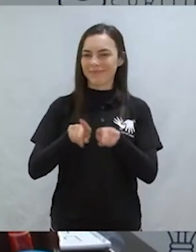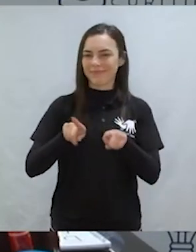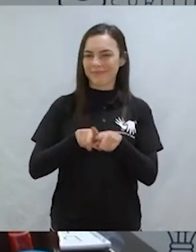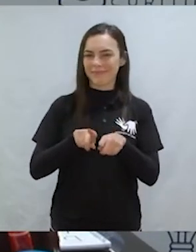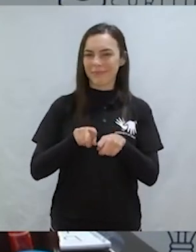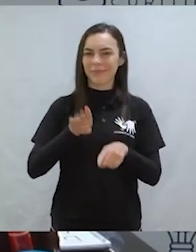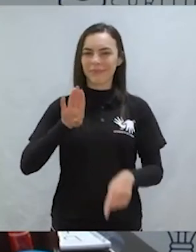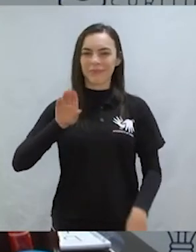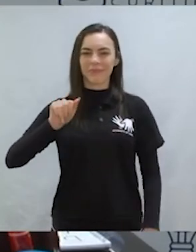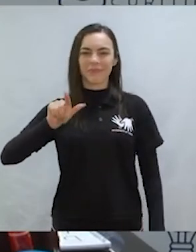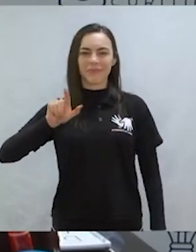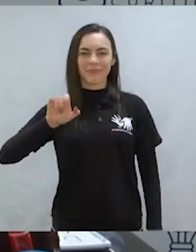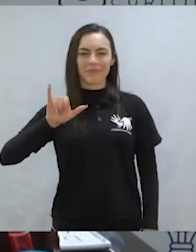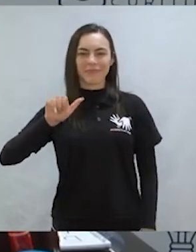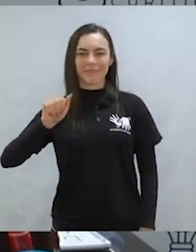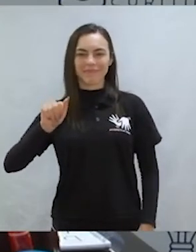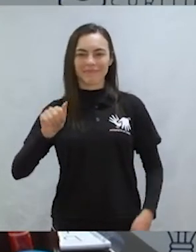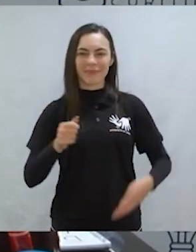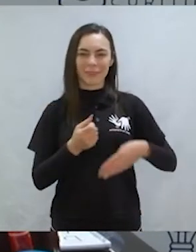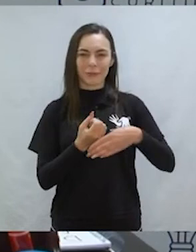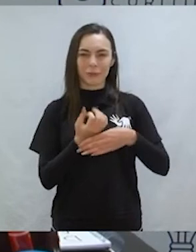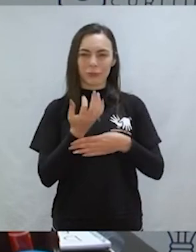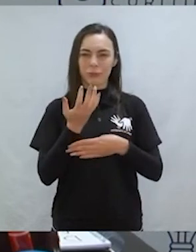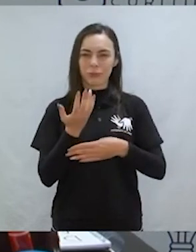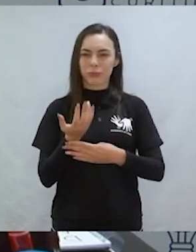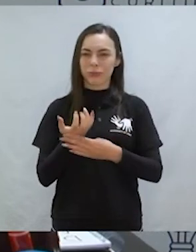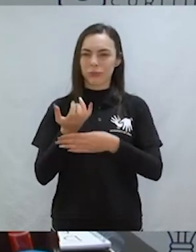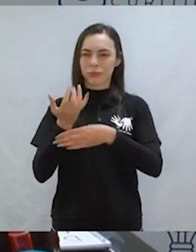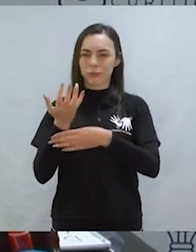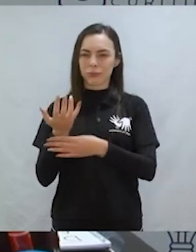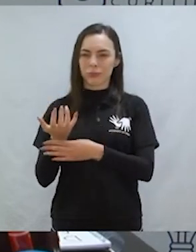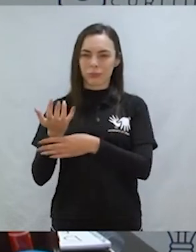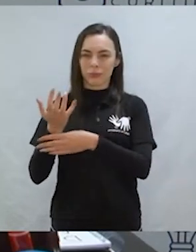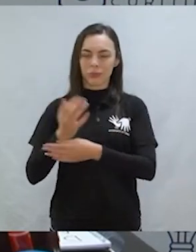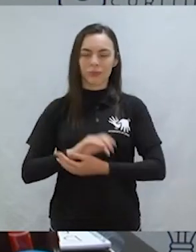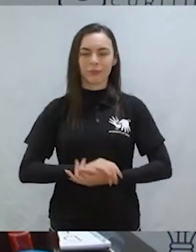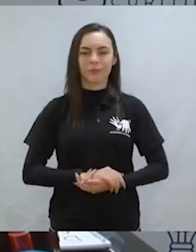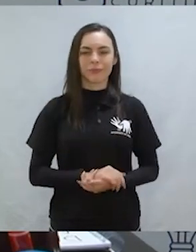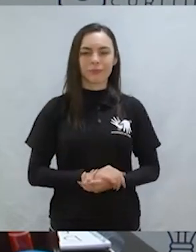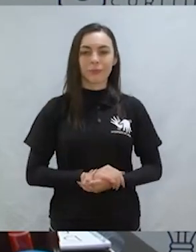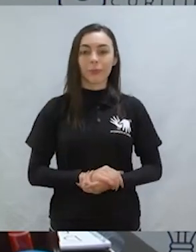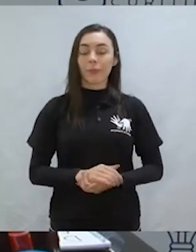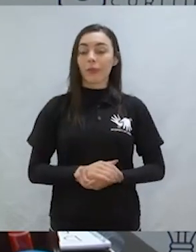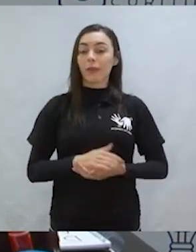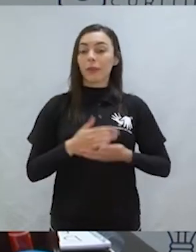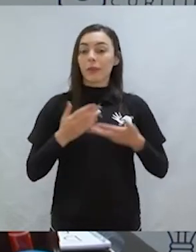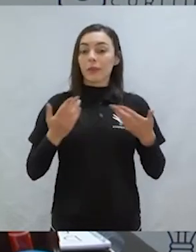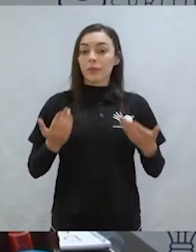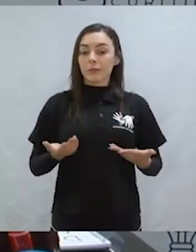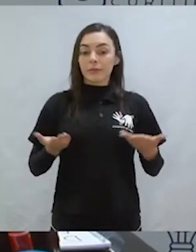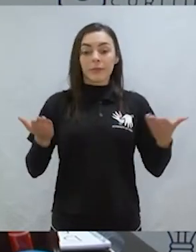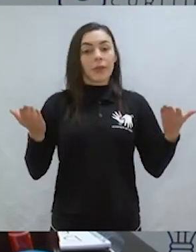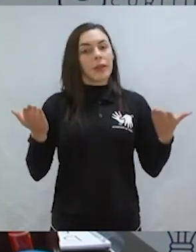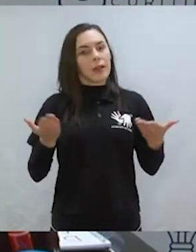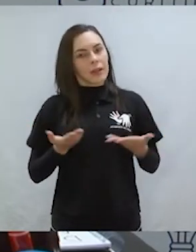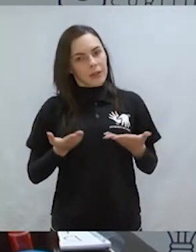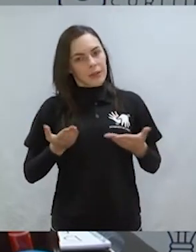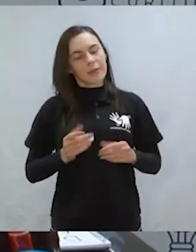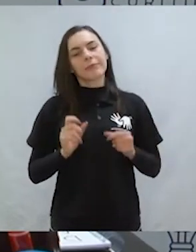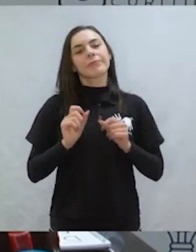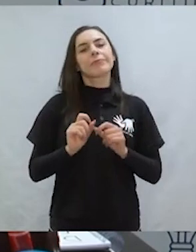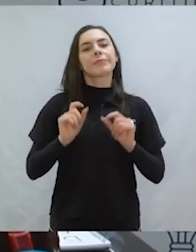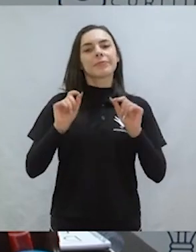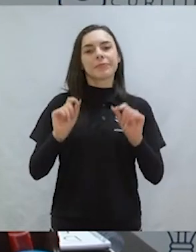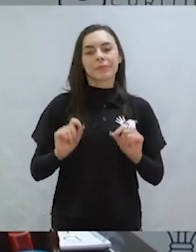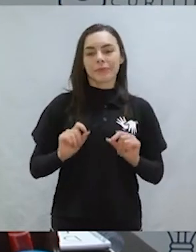Igual ba de baleia, certo? E agora, então, seguindo a